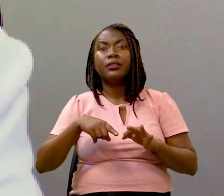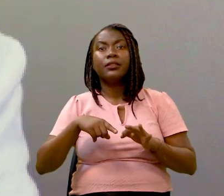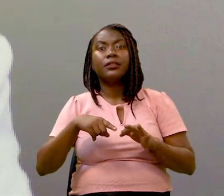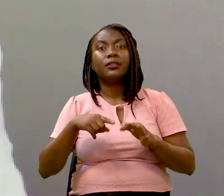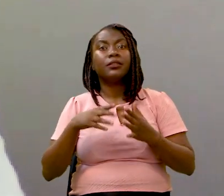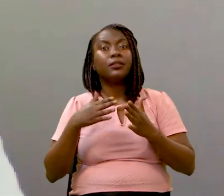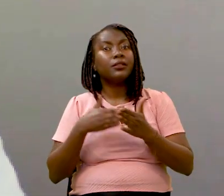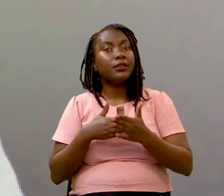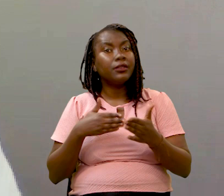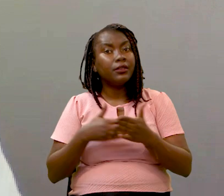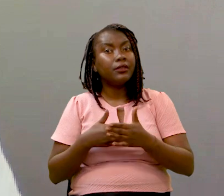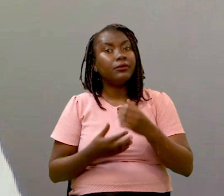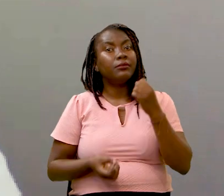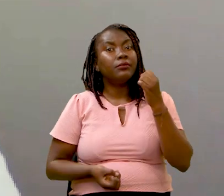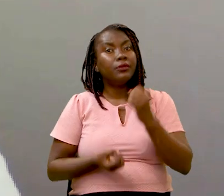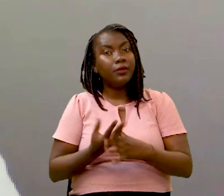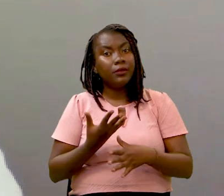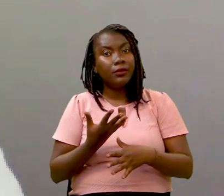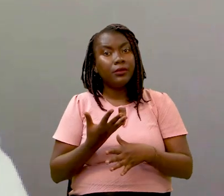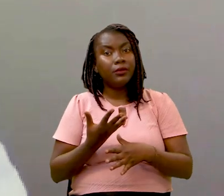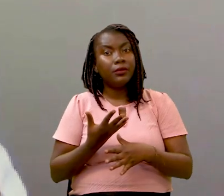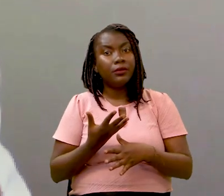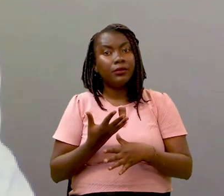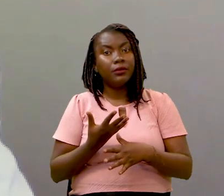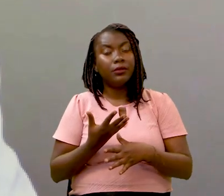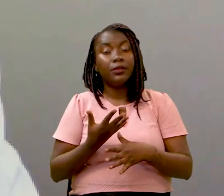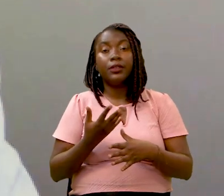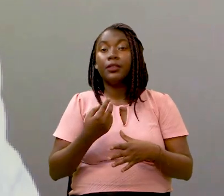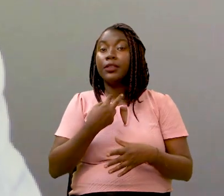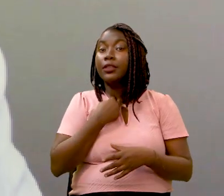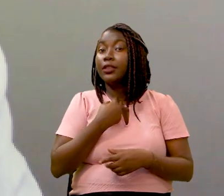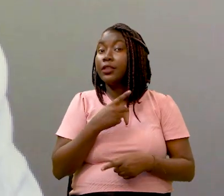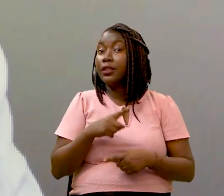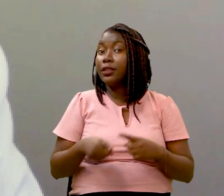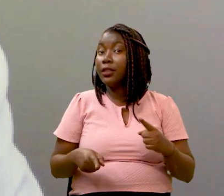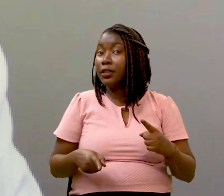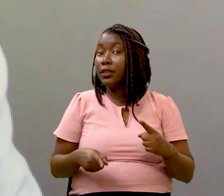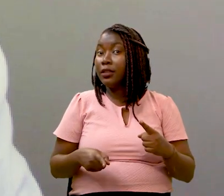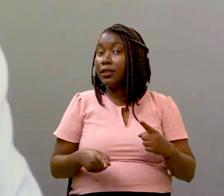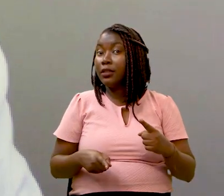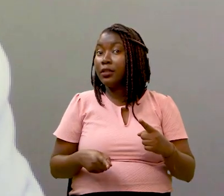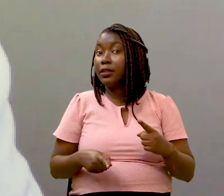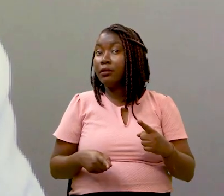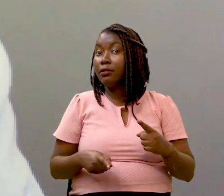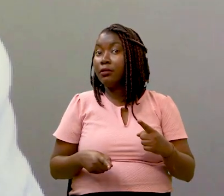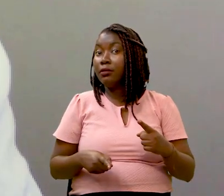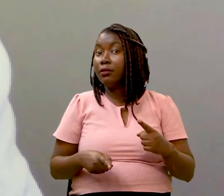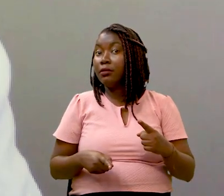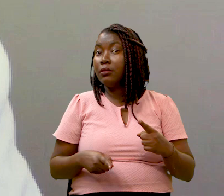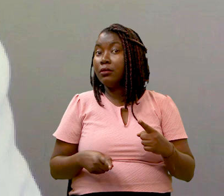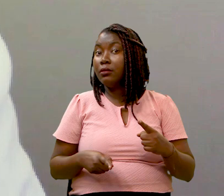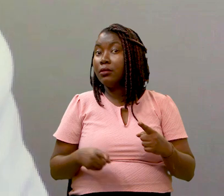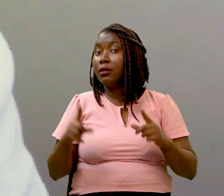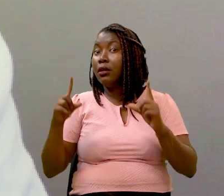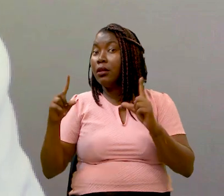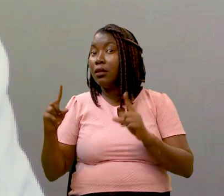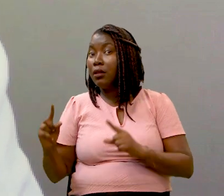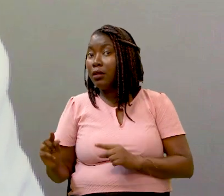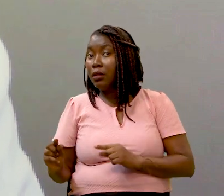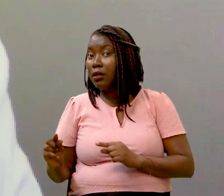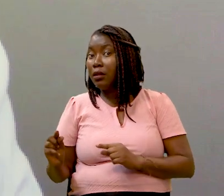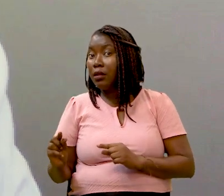que apareçam. O indivíduo com esse tratamento não deve ter crises, não, ou